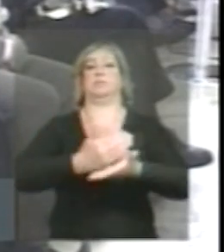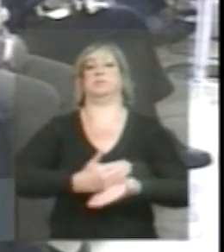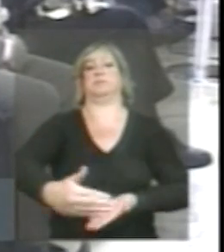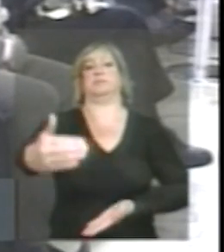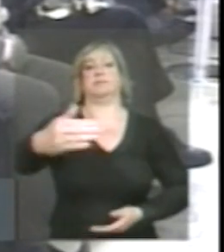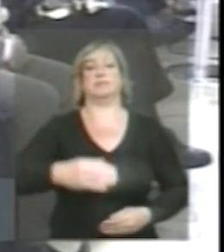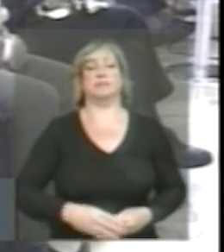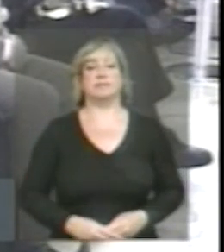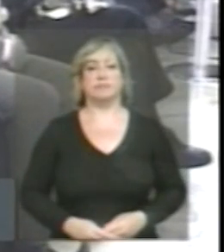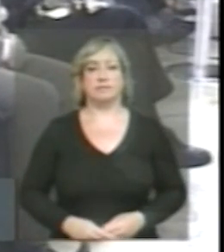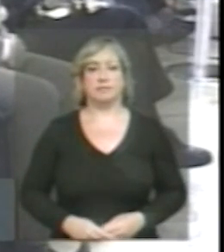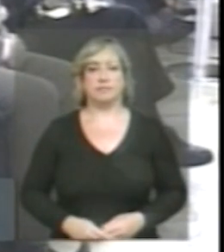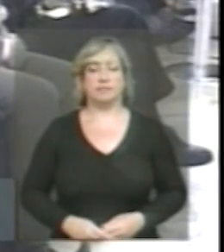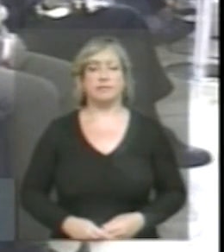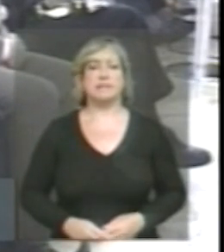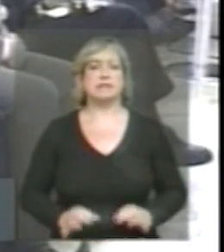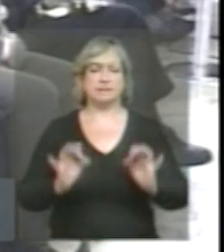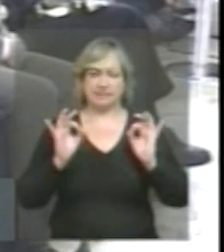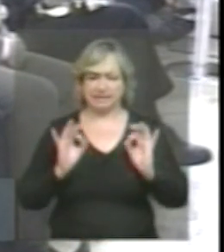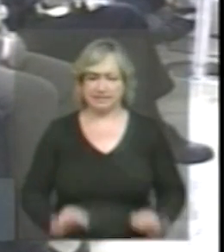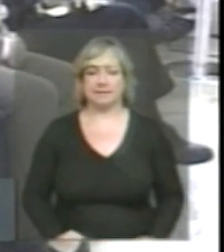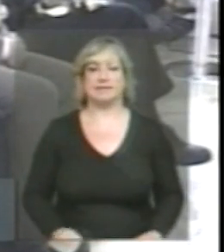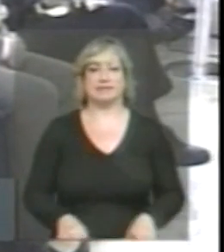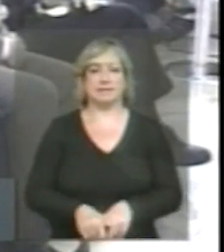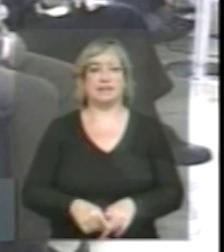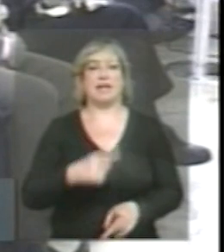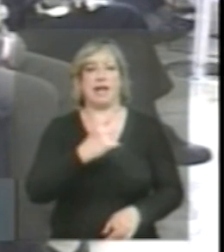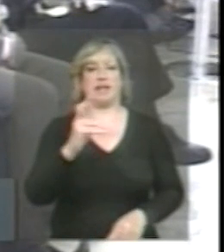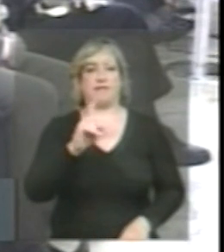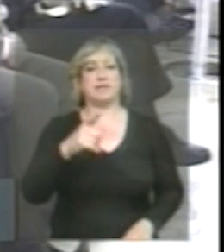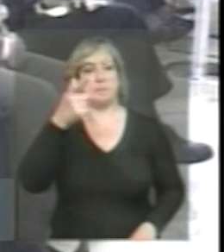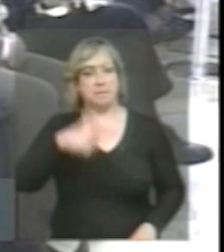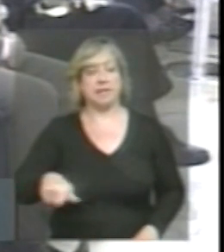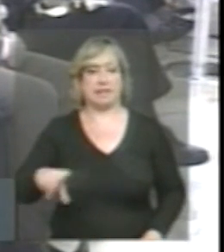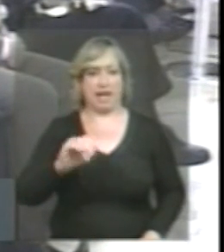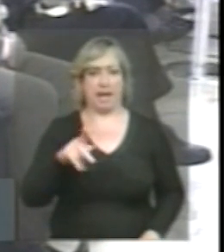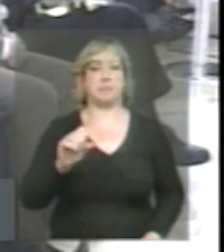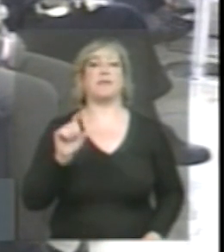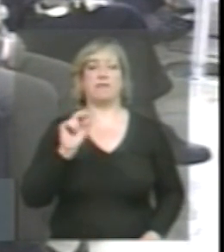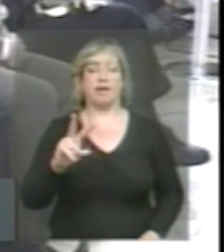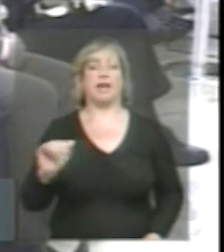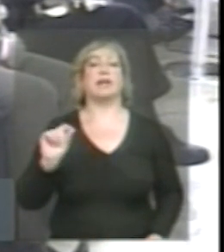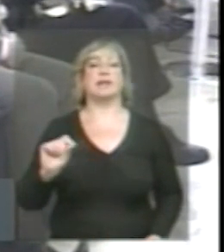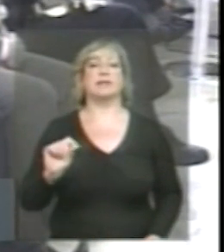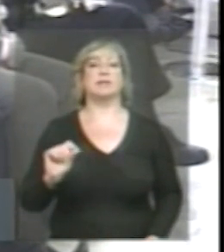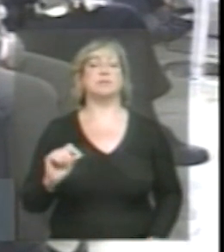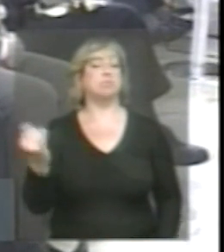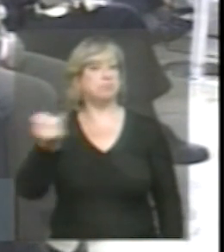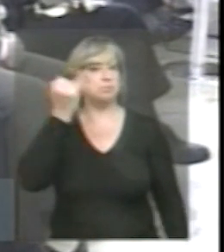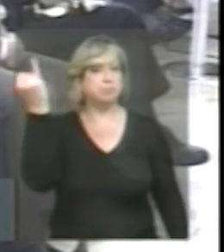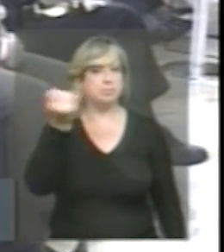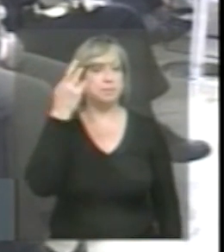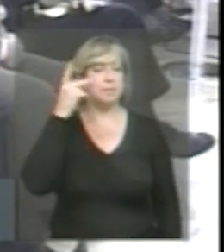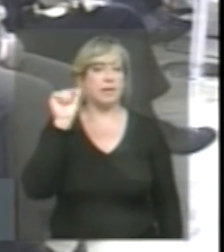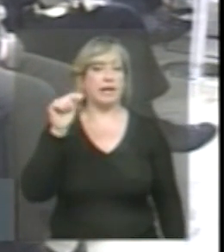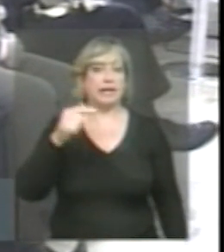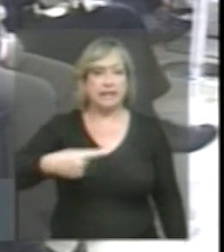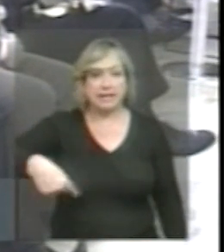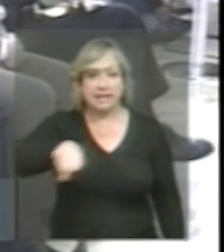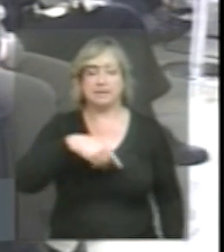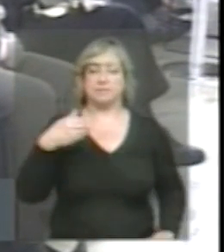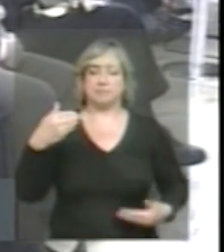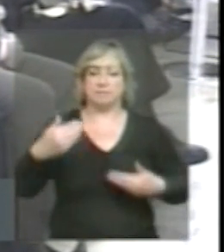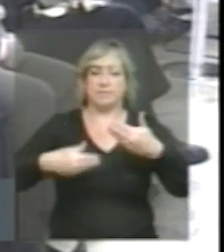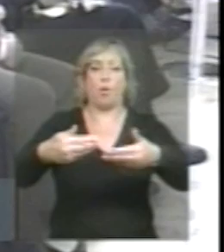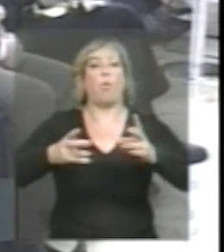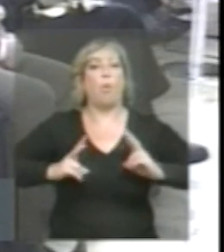frente. E, sem sombra de dúvida, cada vez mais a CAPES vai ser essencial para que esses